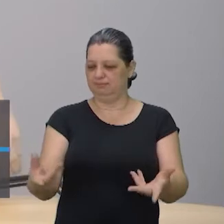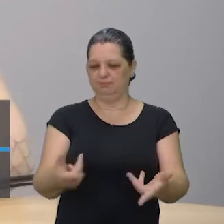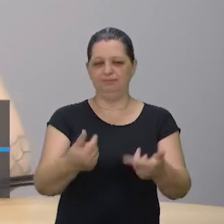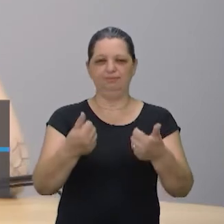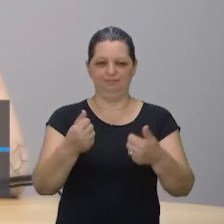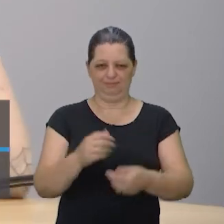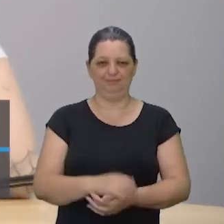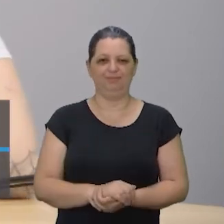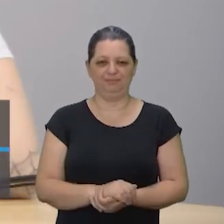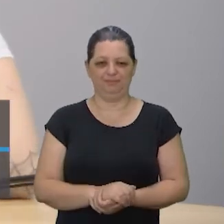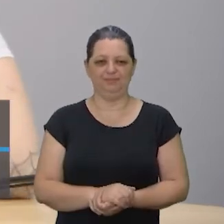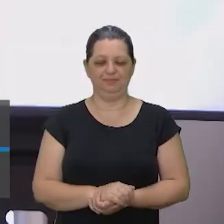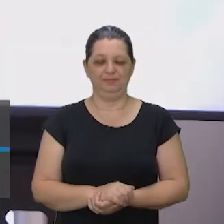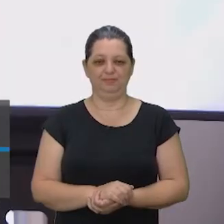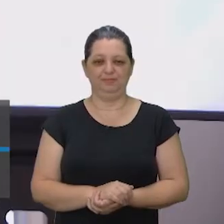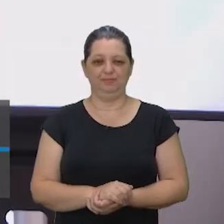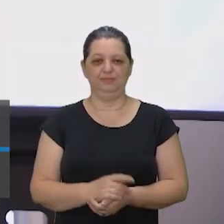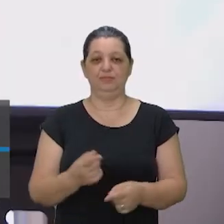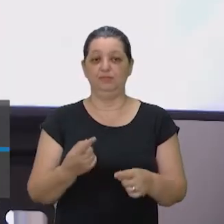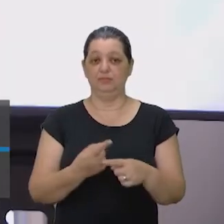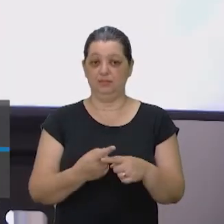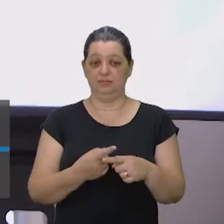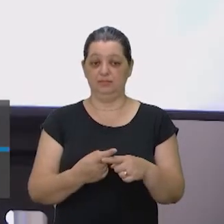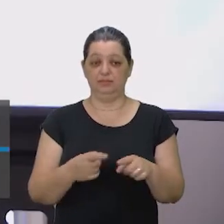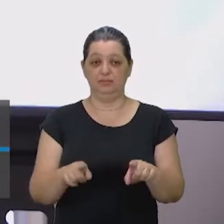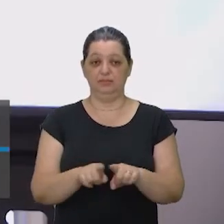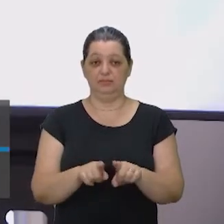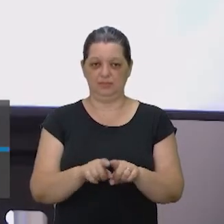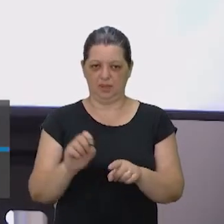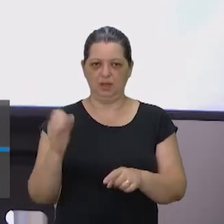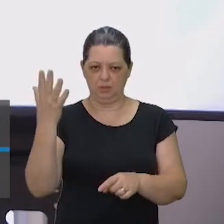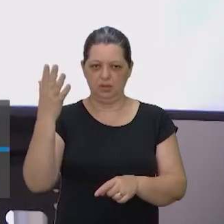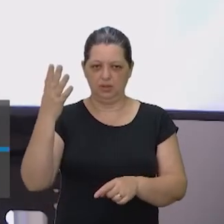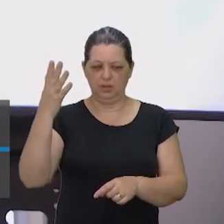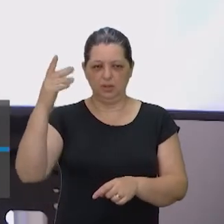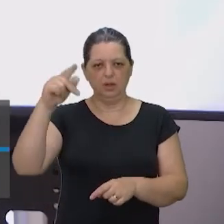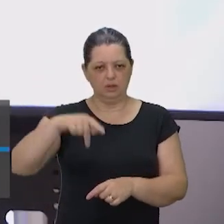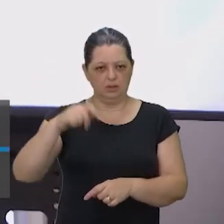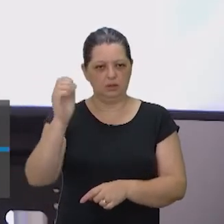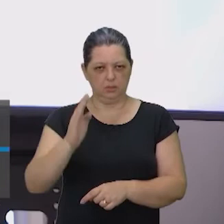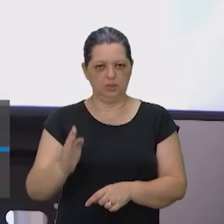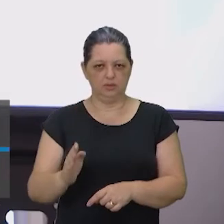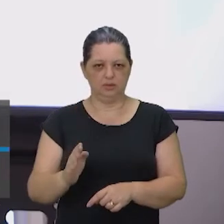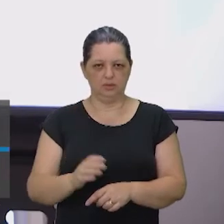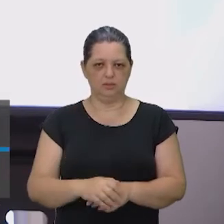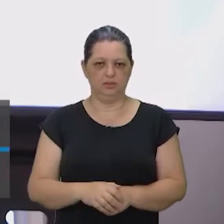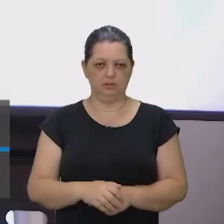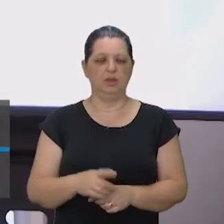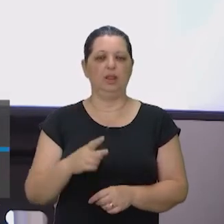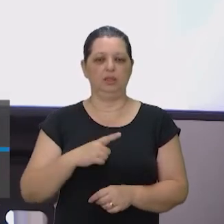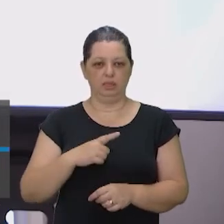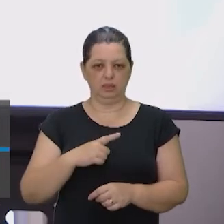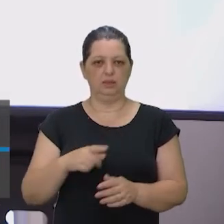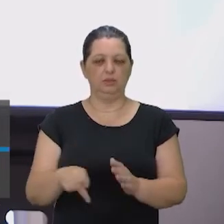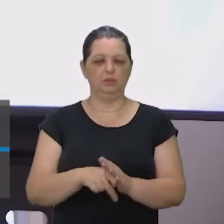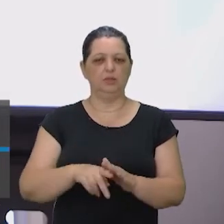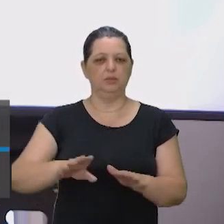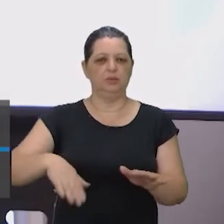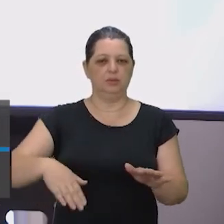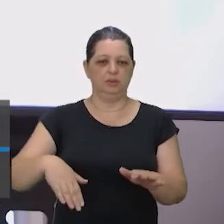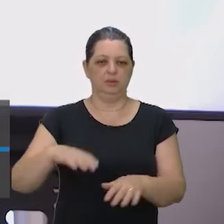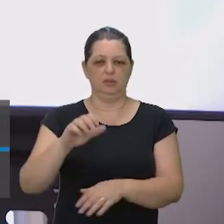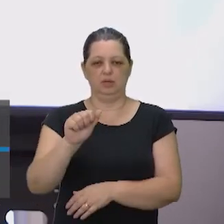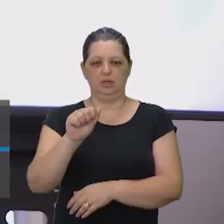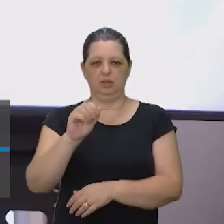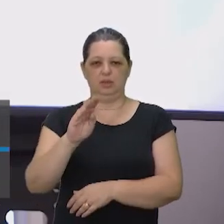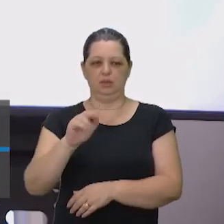né? Para quem não sabe, é um fenômeno também que está acontecendo aqui no Brasil agora. Você sabia disso? Não. Está acontecendo em Camboriú, em